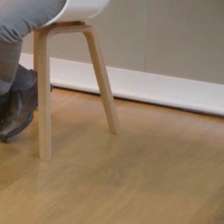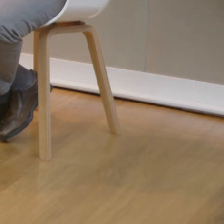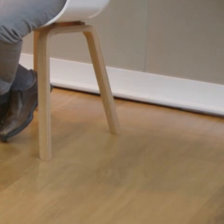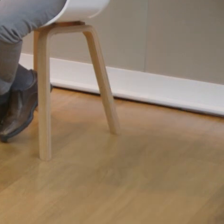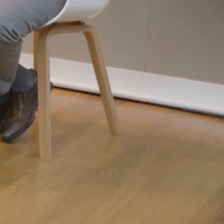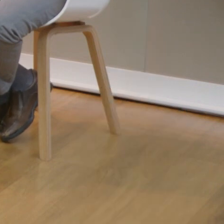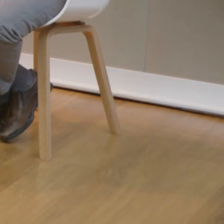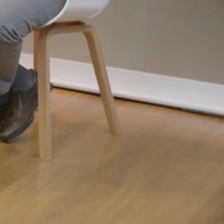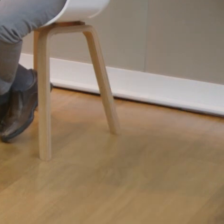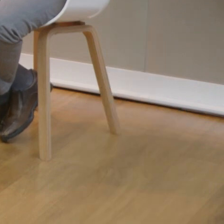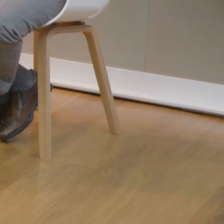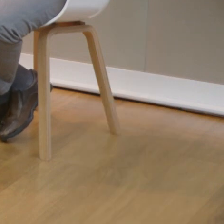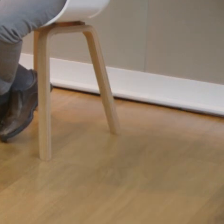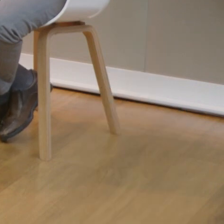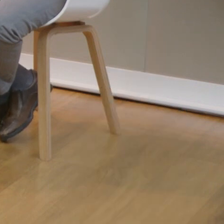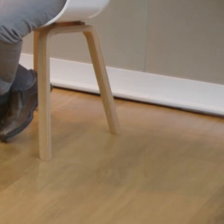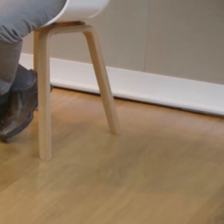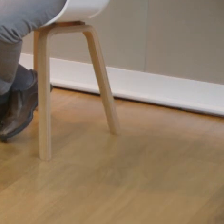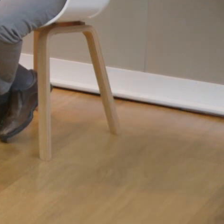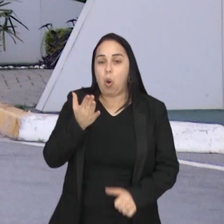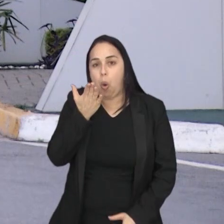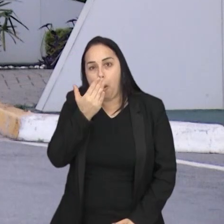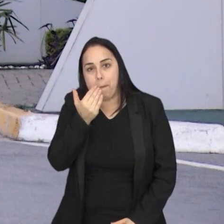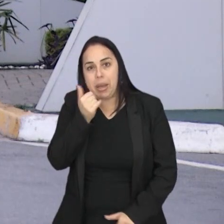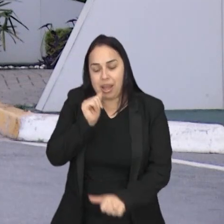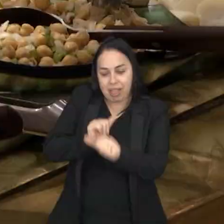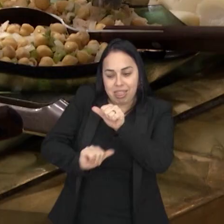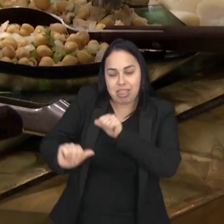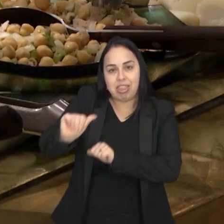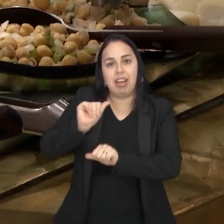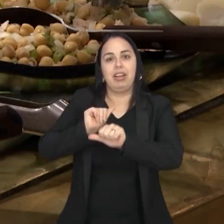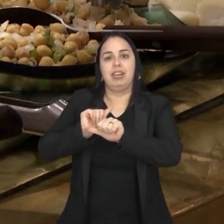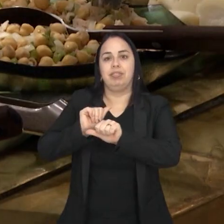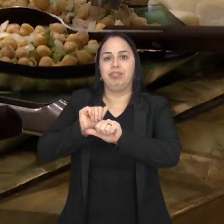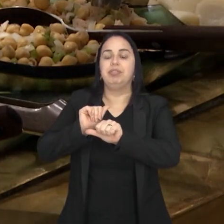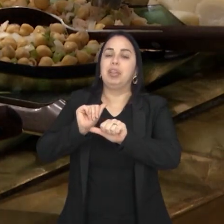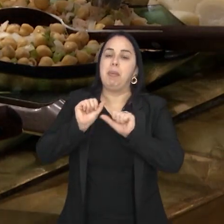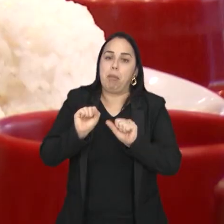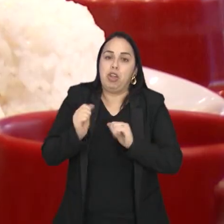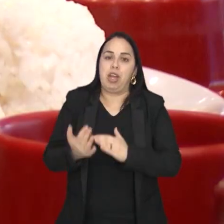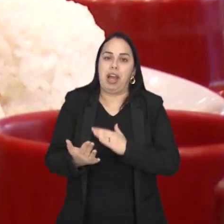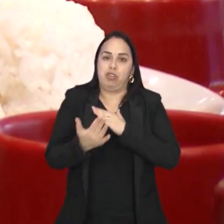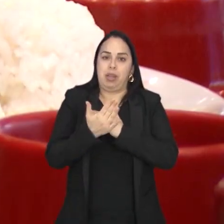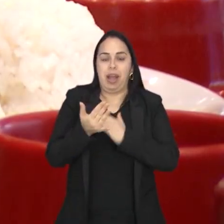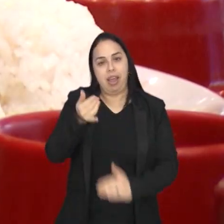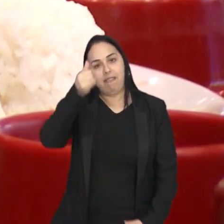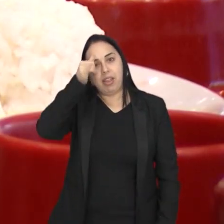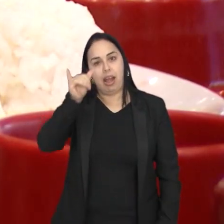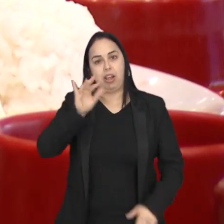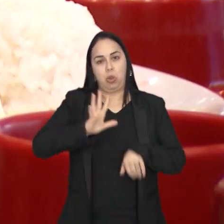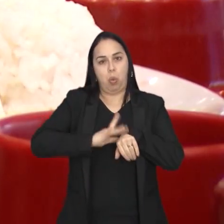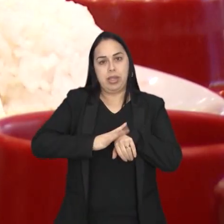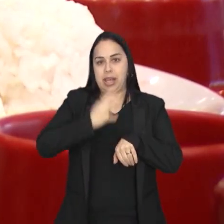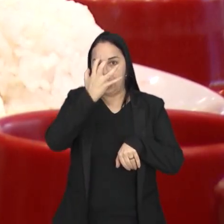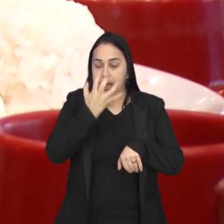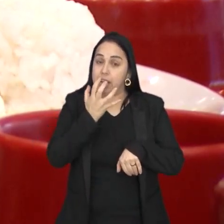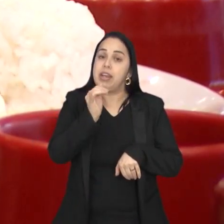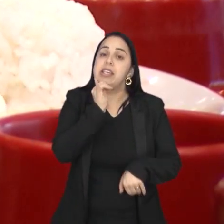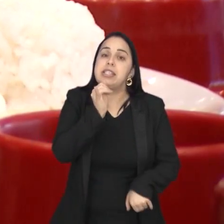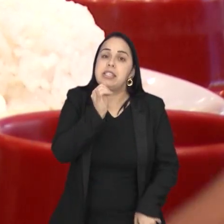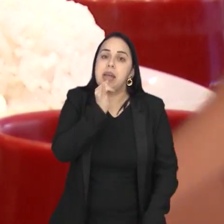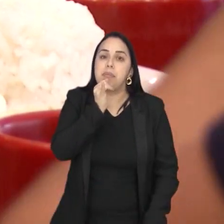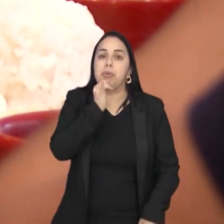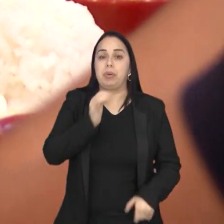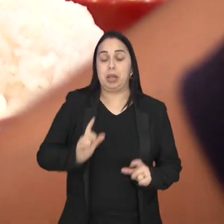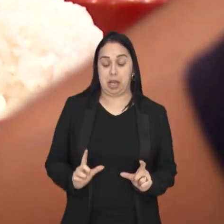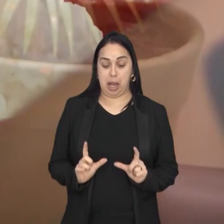Ter uma vida saudável é uma questão de escolha. Mudar os hábitos de vida, como a alimentação, pode ajudar a prevenir